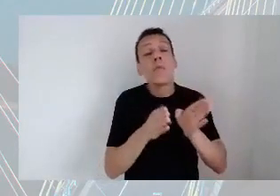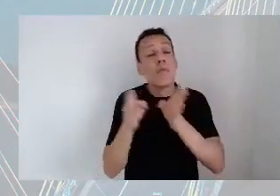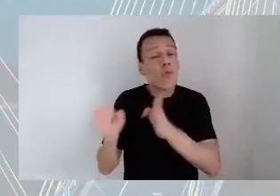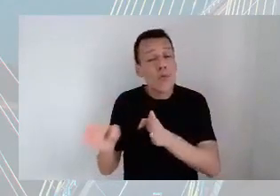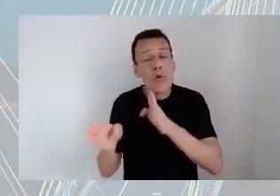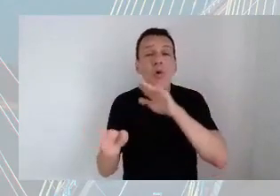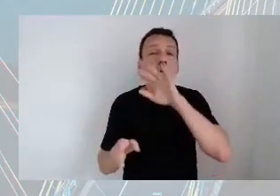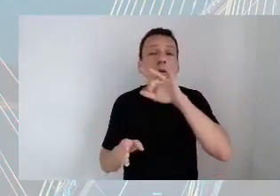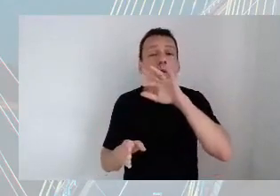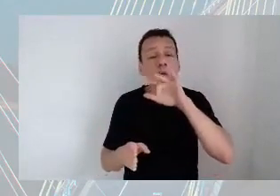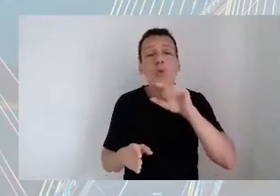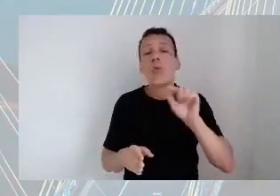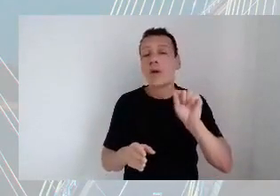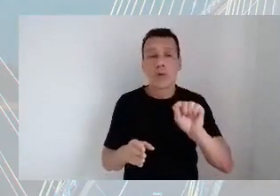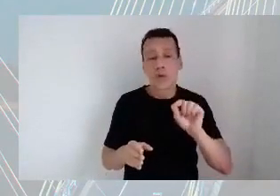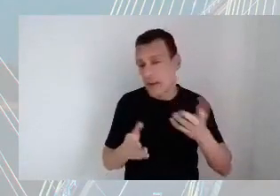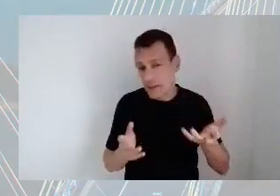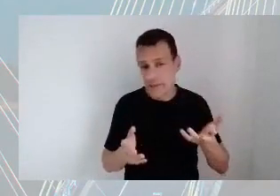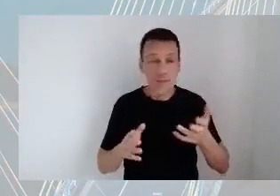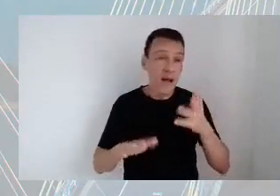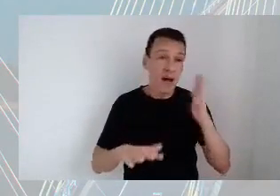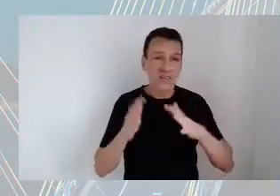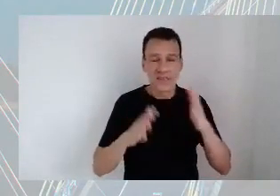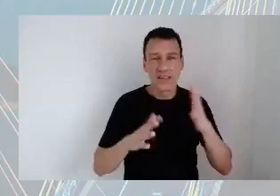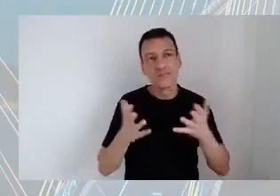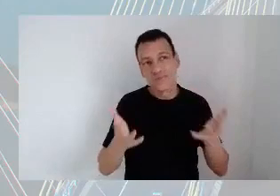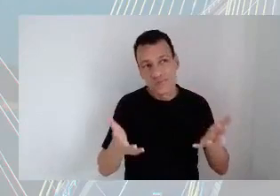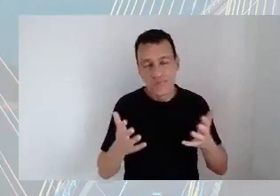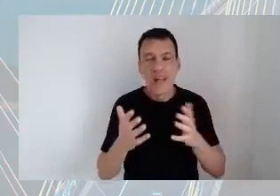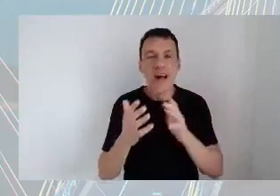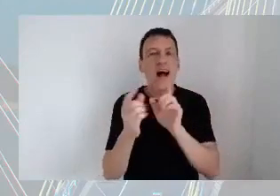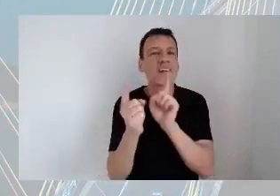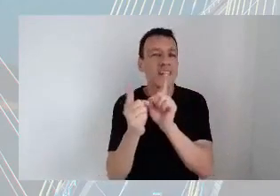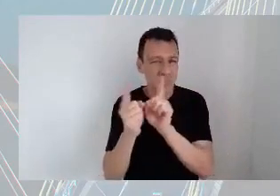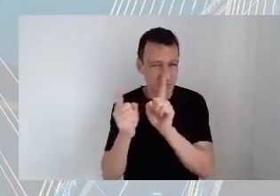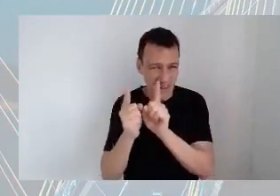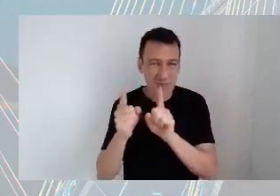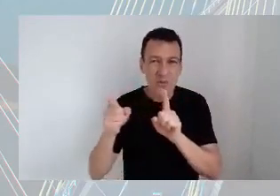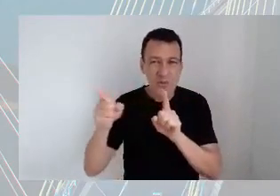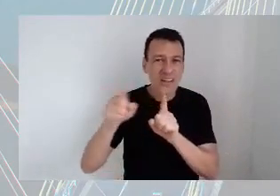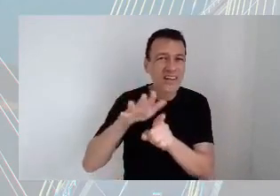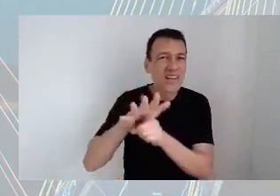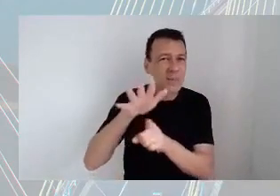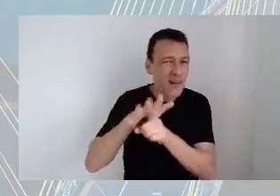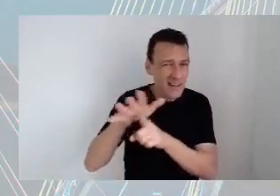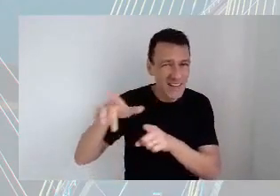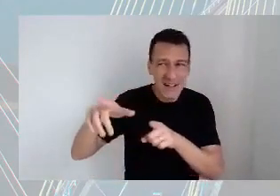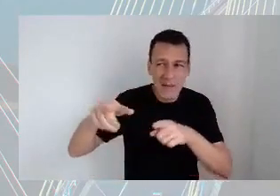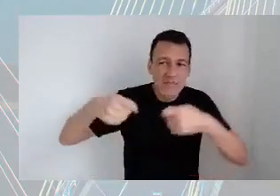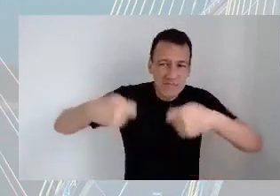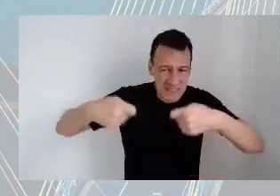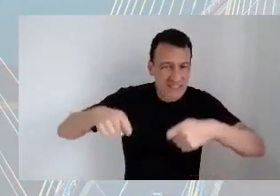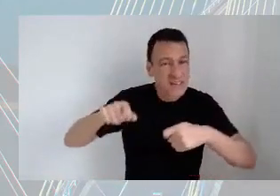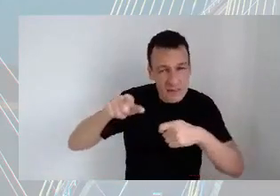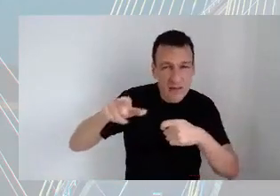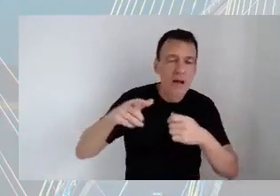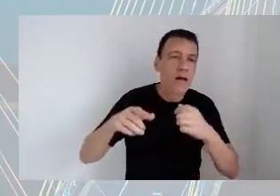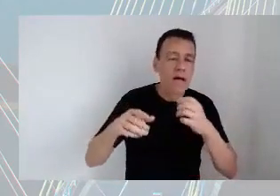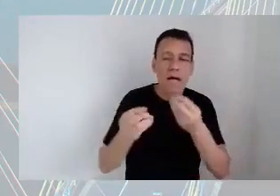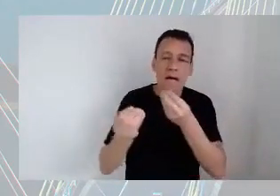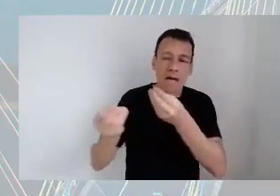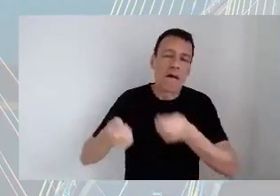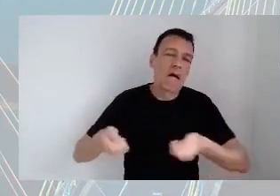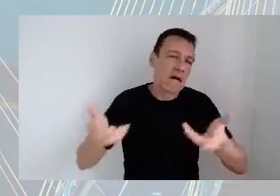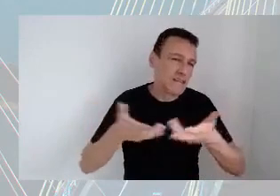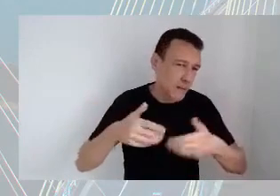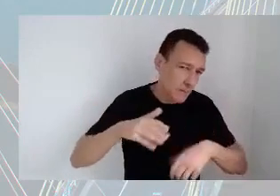o atendimento às demandas, às vezes, é mais custoso, a gente tem um caminho com mais obstáculos ali para conseguir uma boa solução, porque, às vezes, o ambiente não está